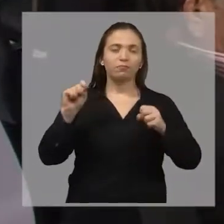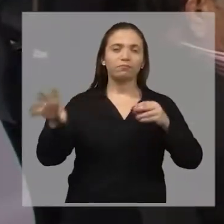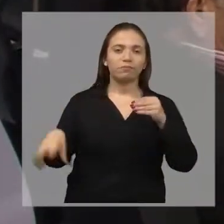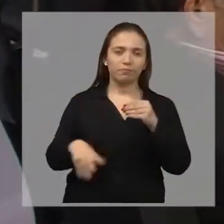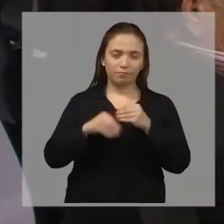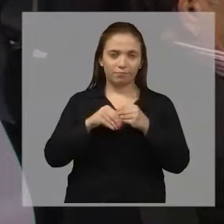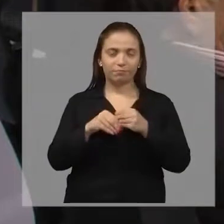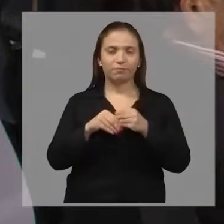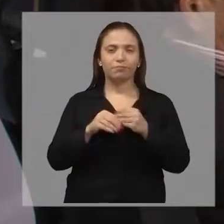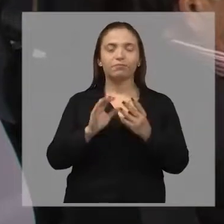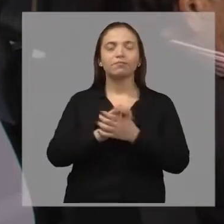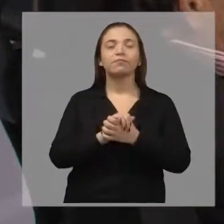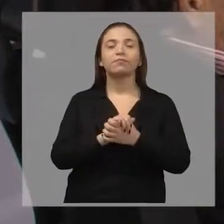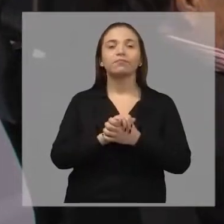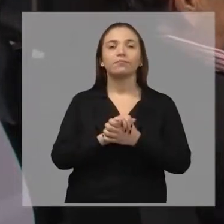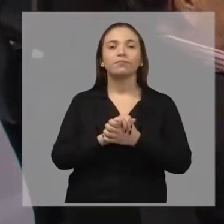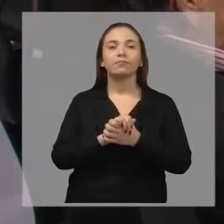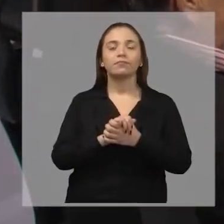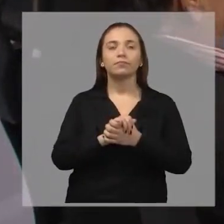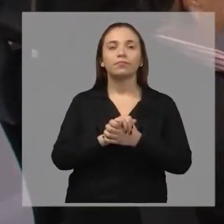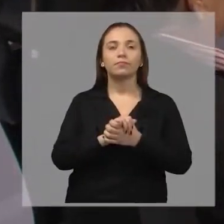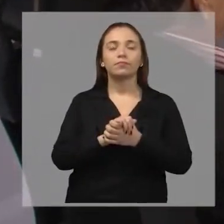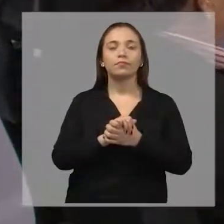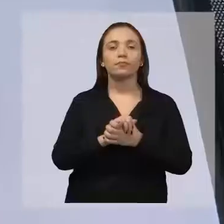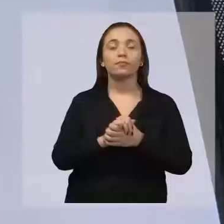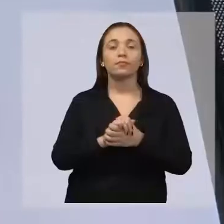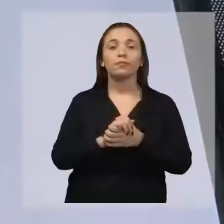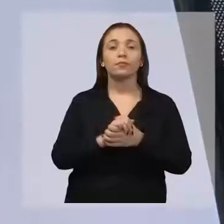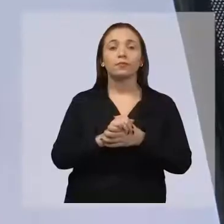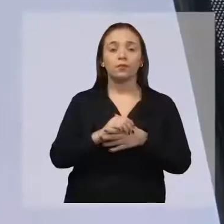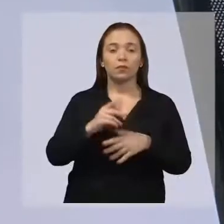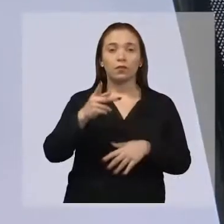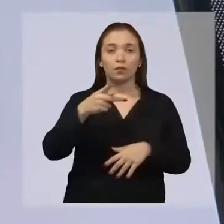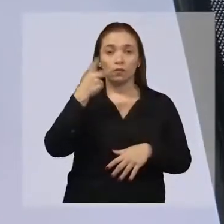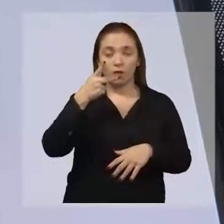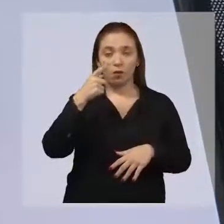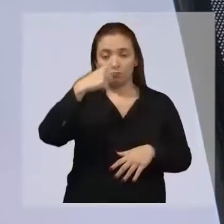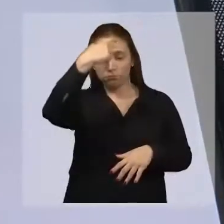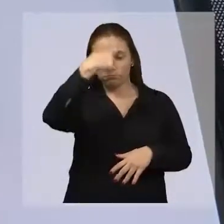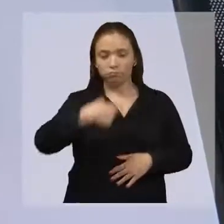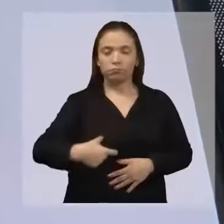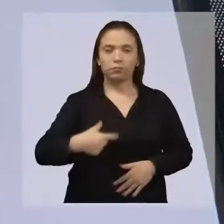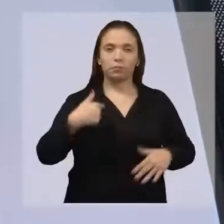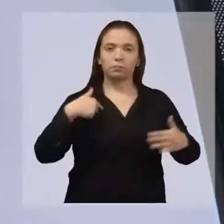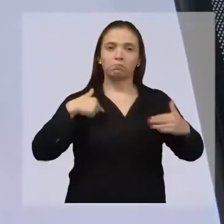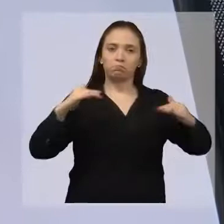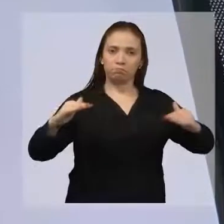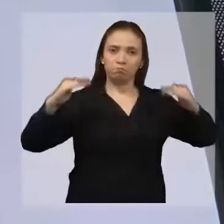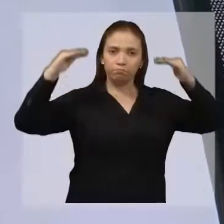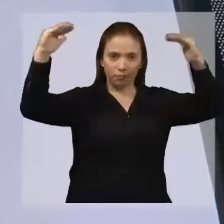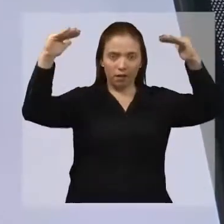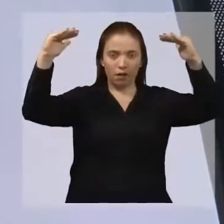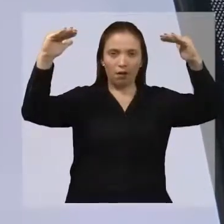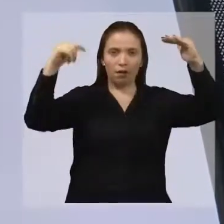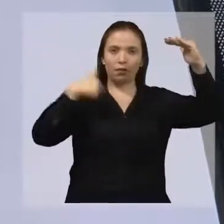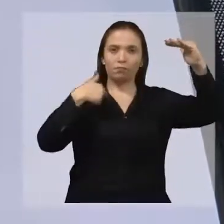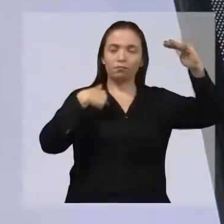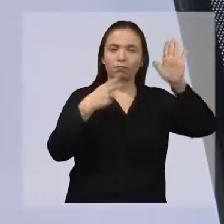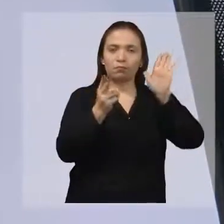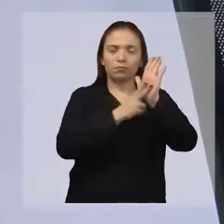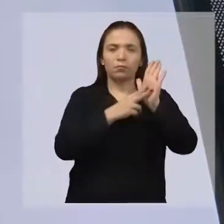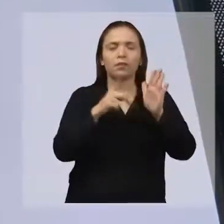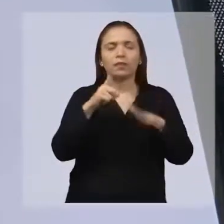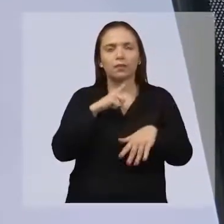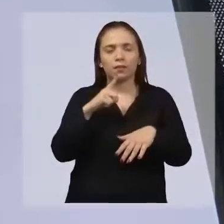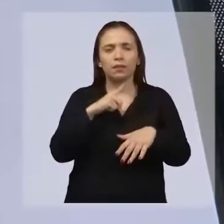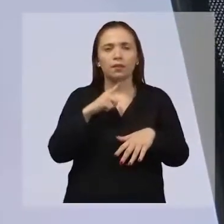coisas. L'État c'est moi, o Estado sou eu. E essa brincadeira vem rolando, e